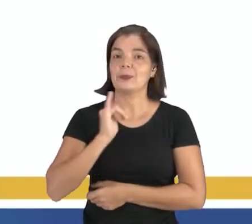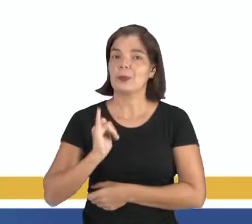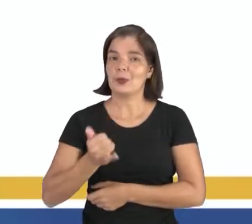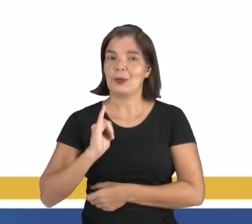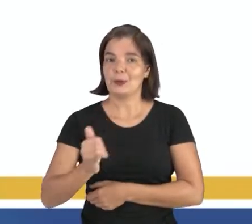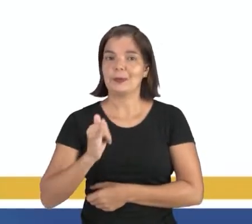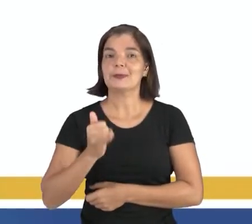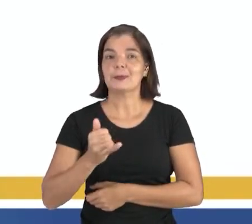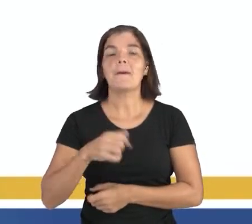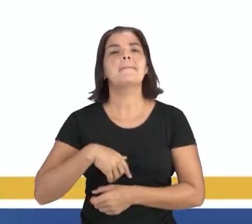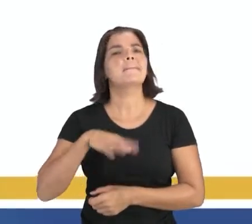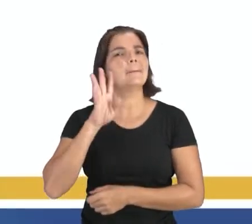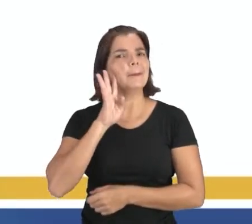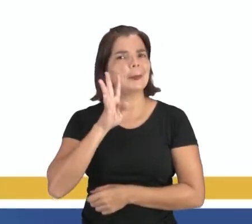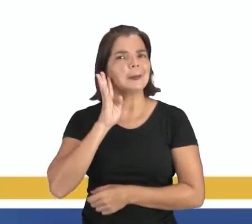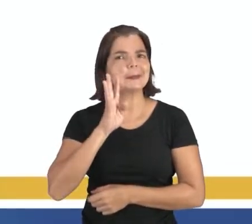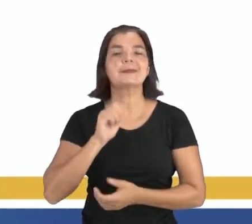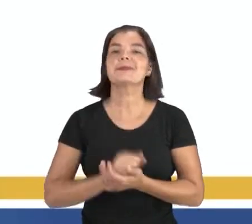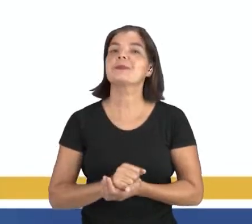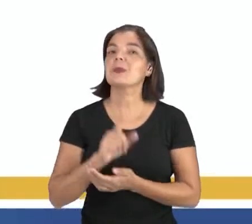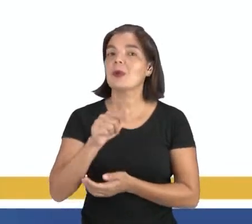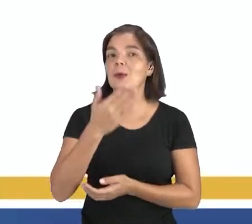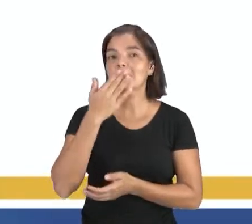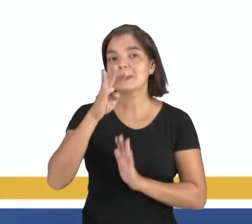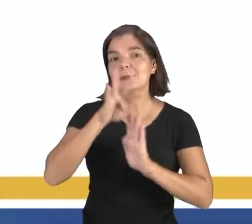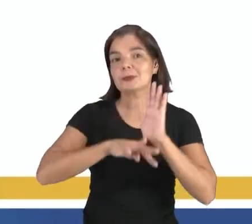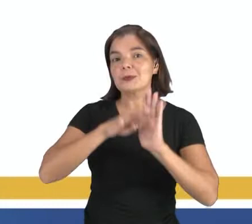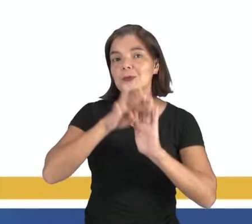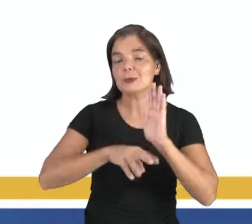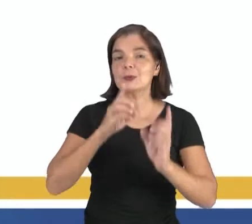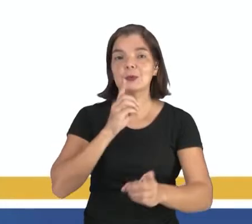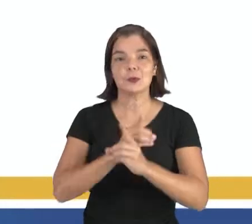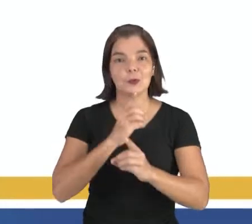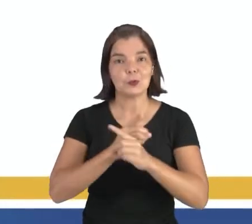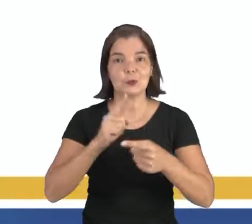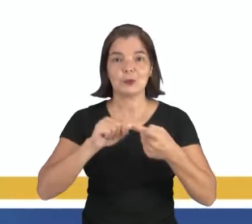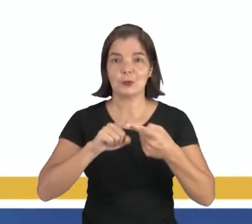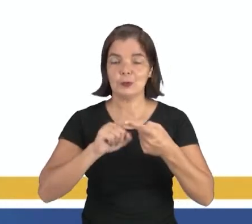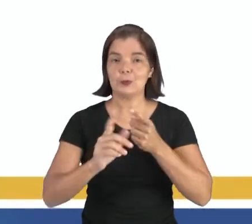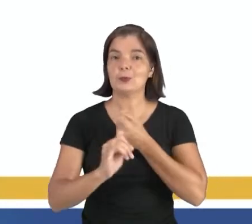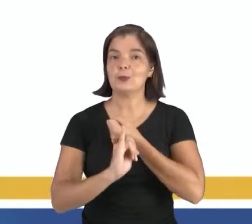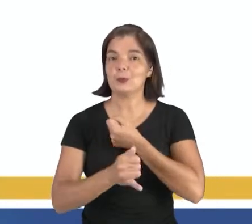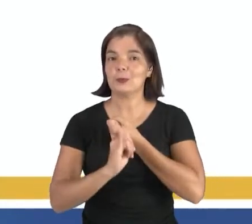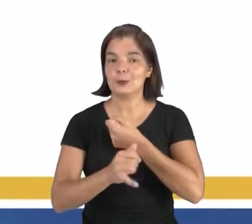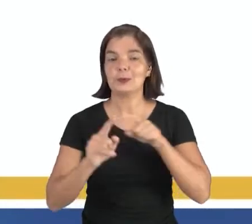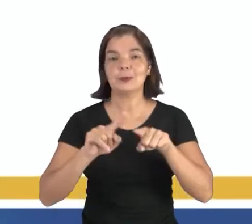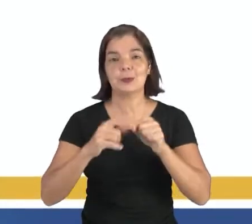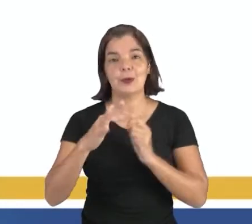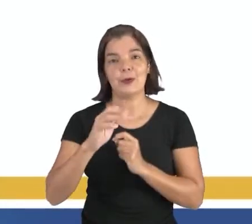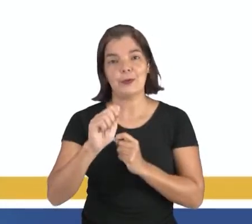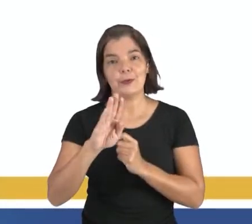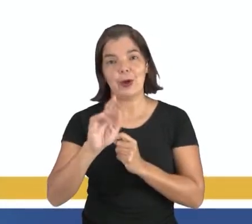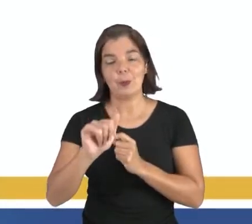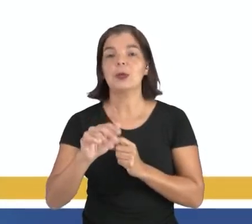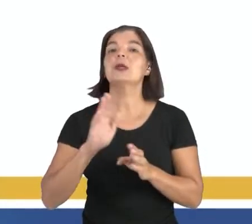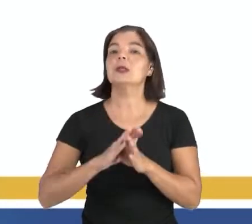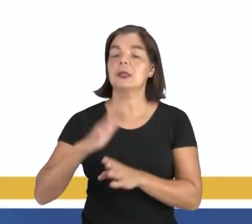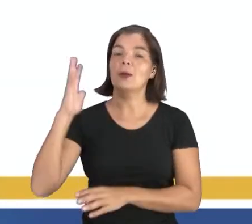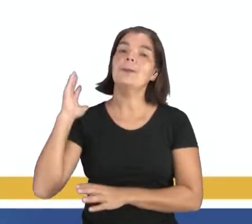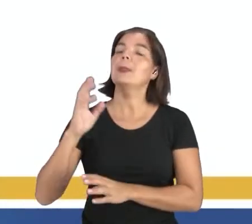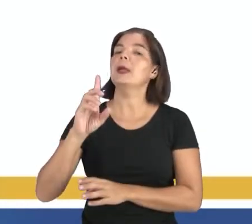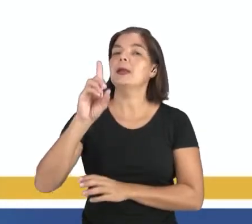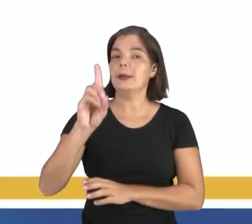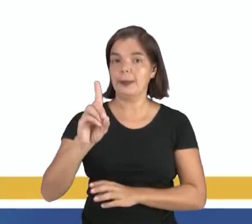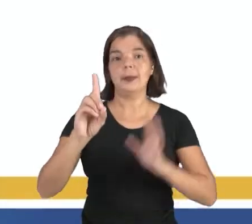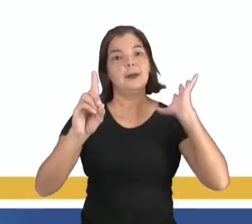narrativa ainda mais interessante. É o tipo textual que encontramos nos contos, fábulas, biografias.